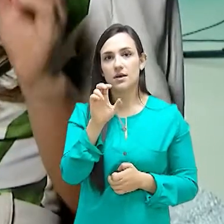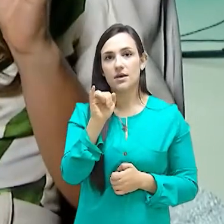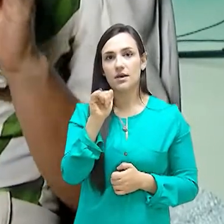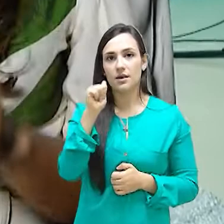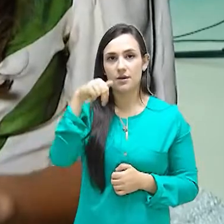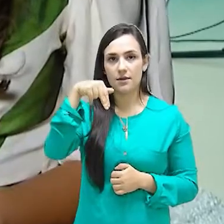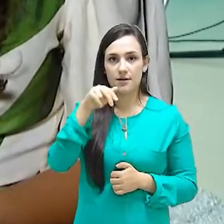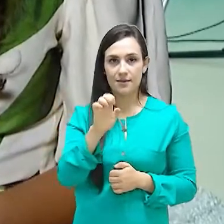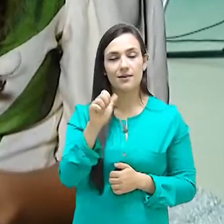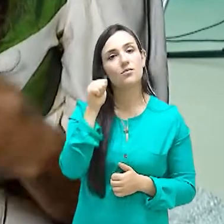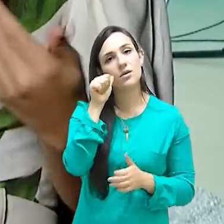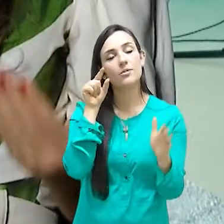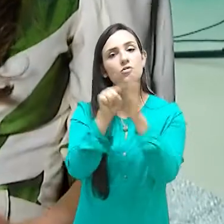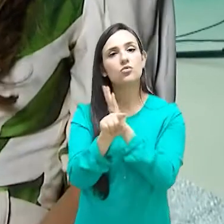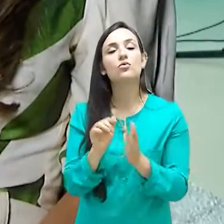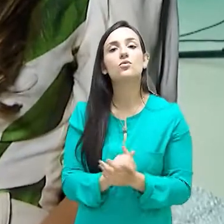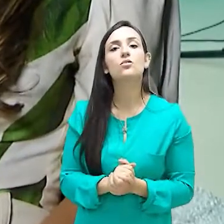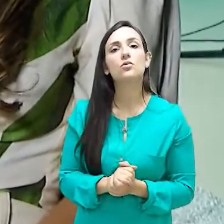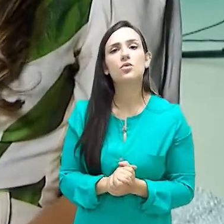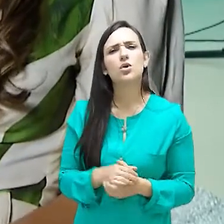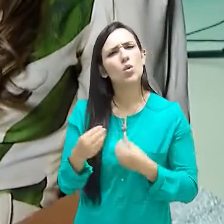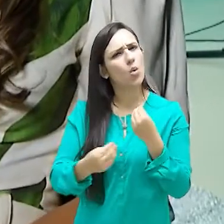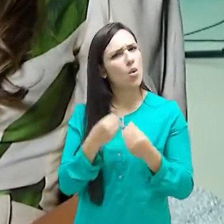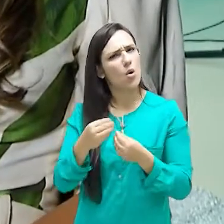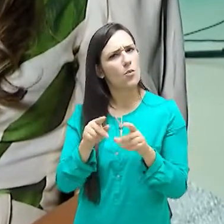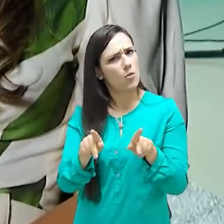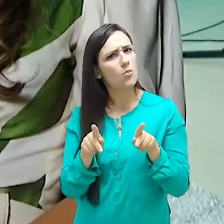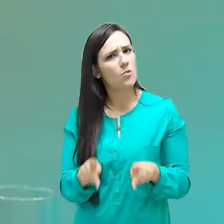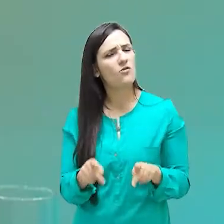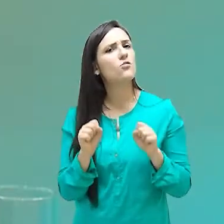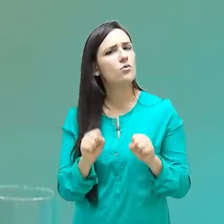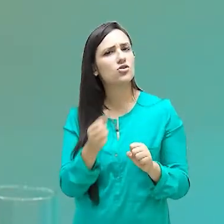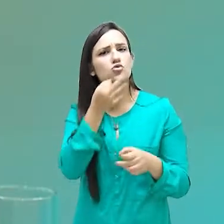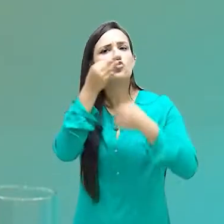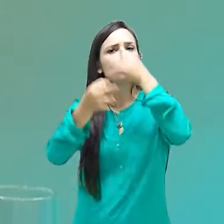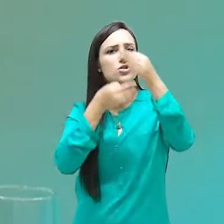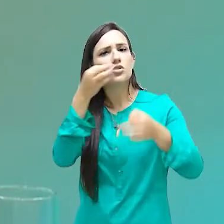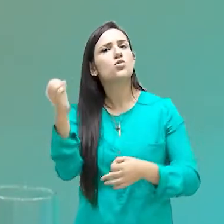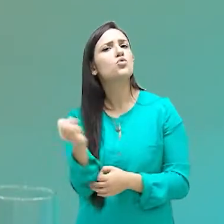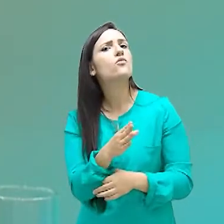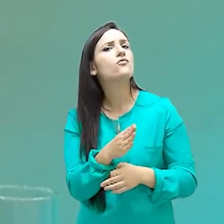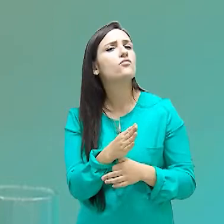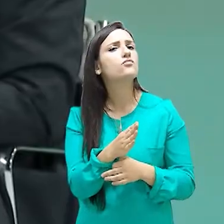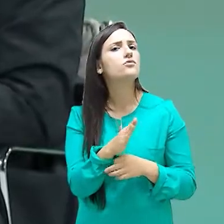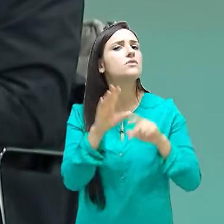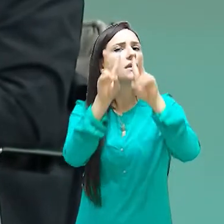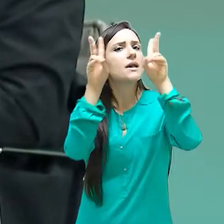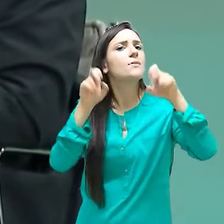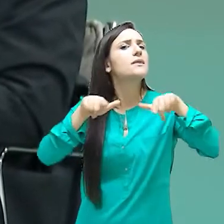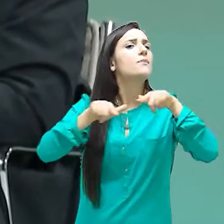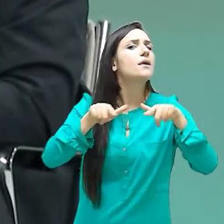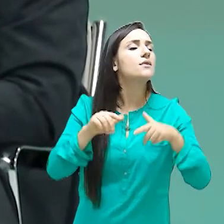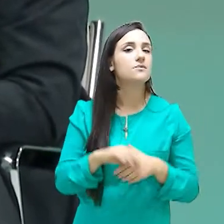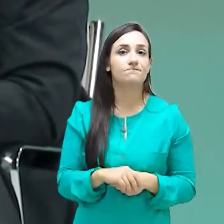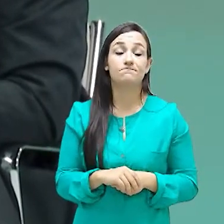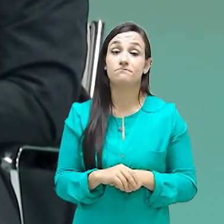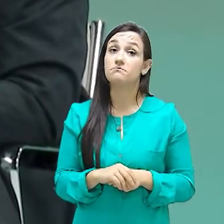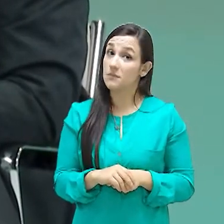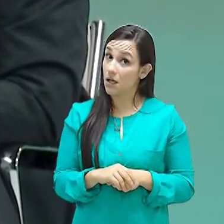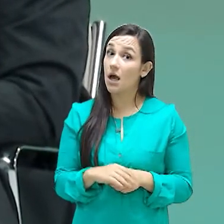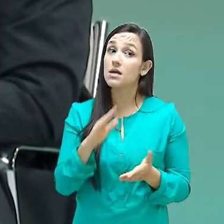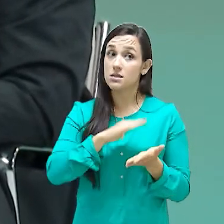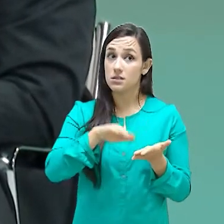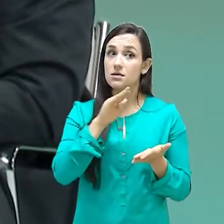seguinte: como a população pode sugerir novos trabalhos? Como que pode? A secretaria, ela